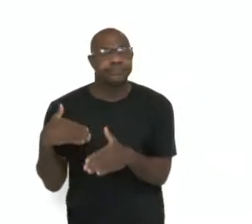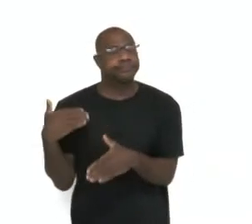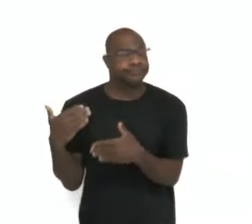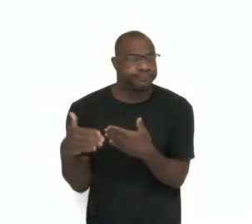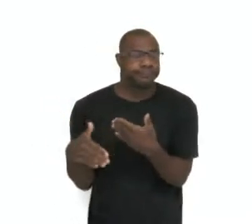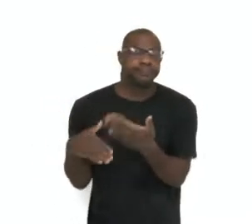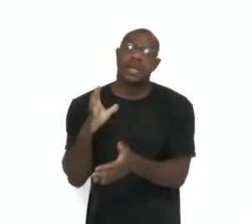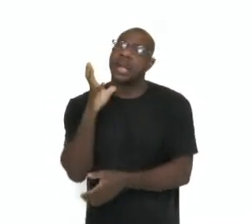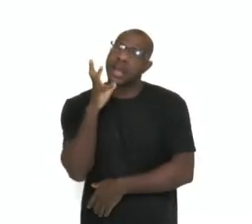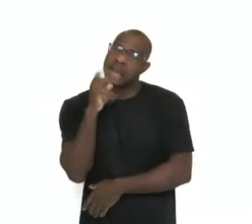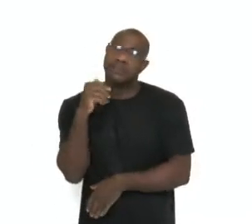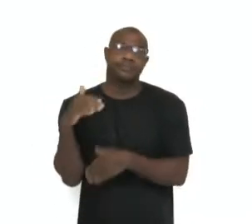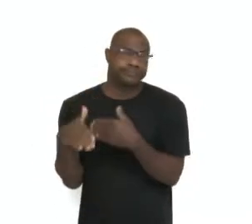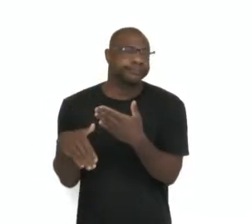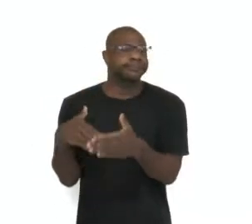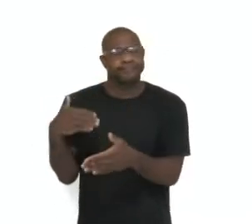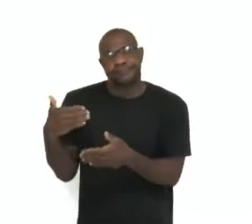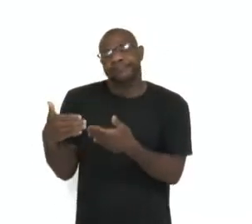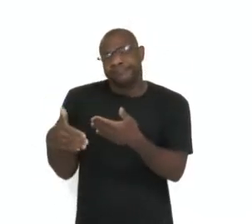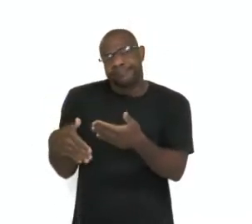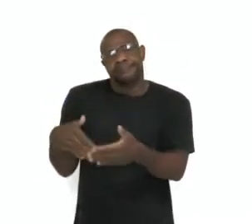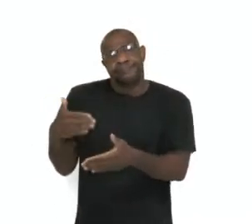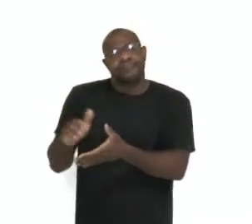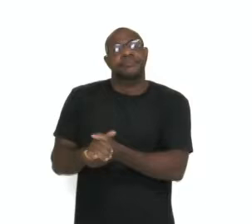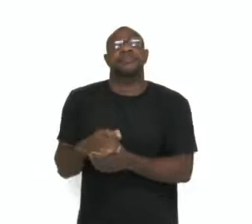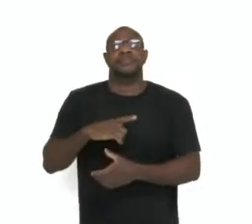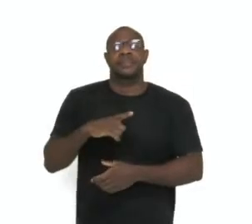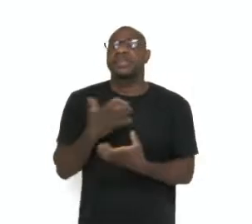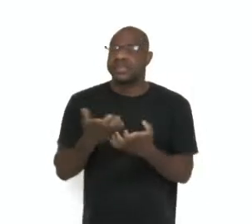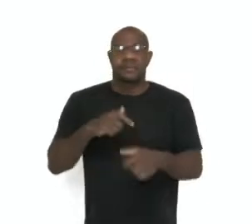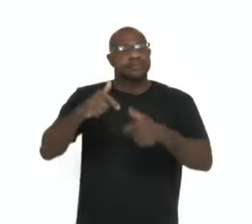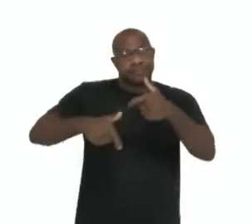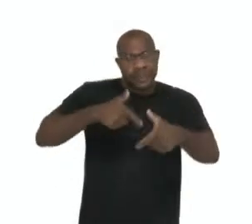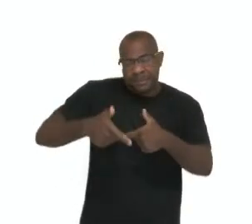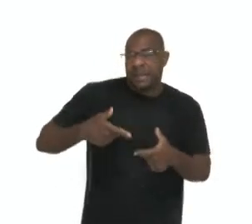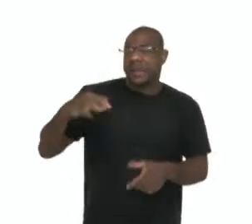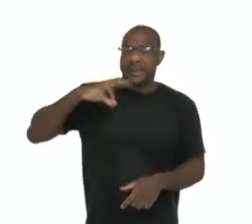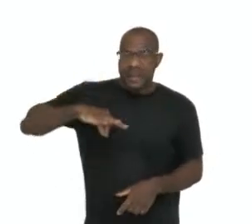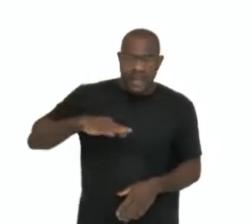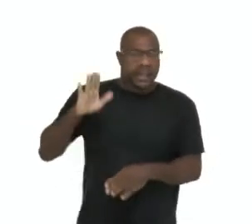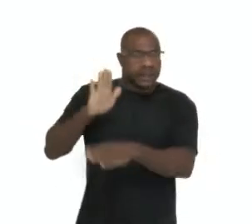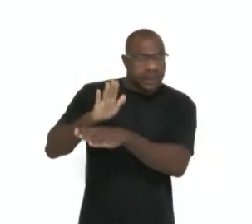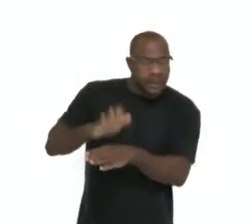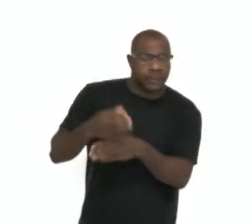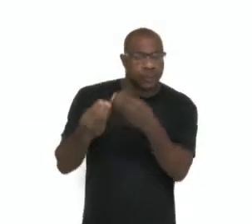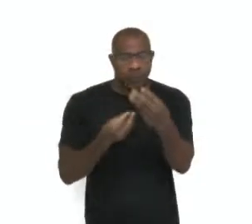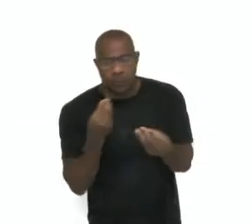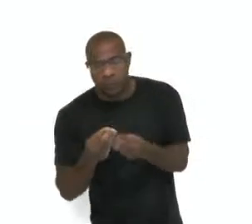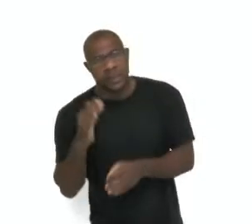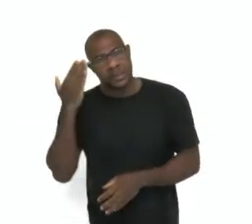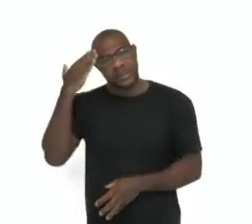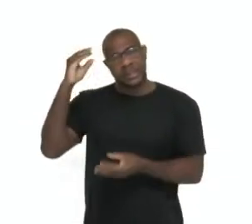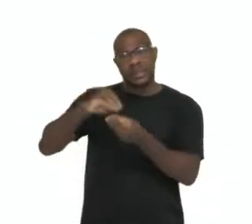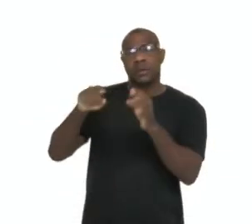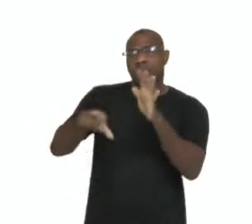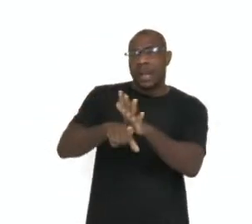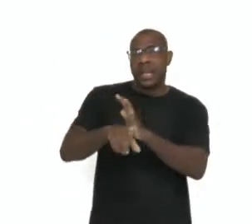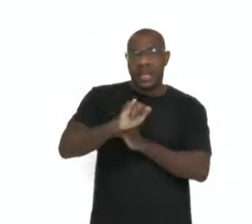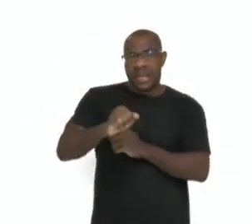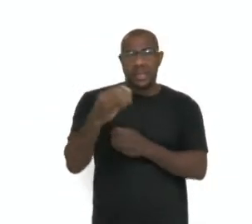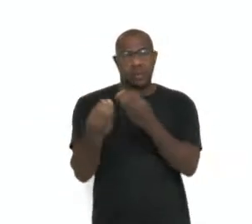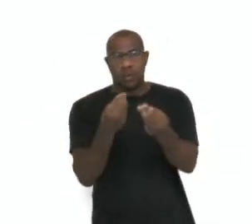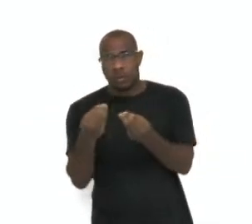obra escrava por uma mão de obra remunerada, assalariada, Entender como as leis